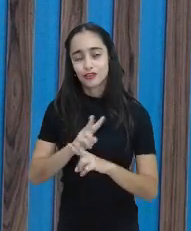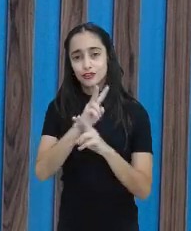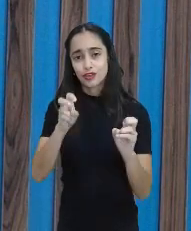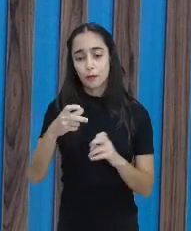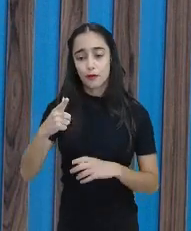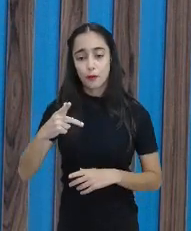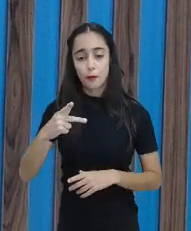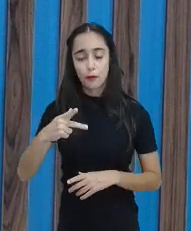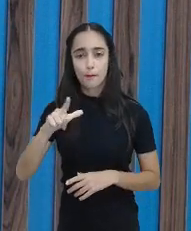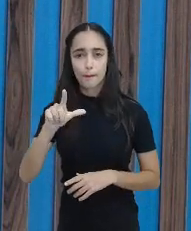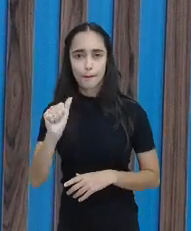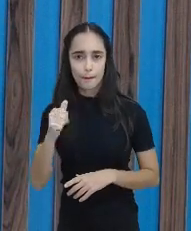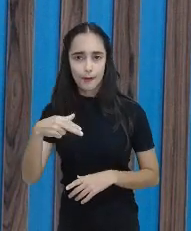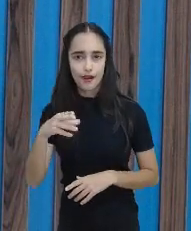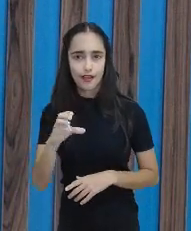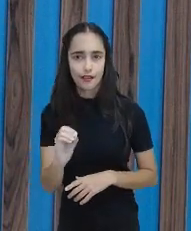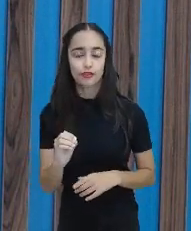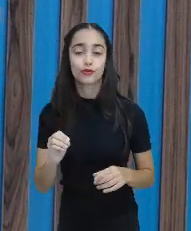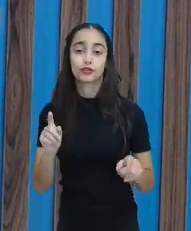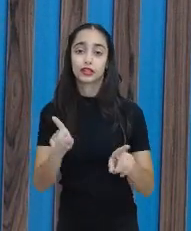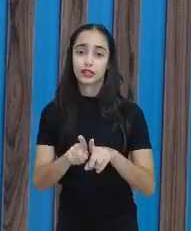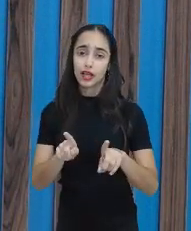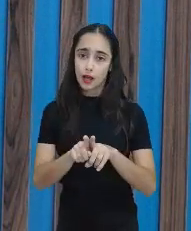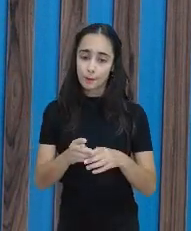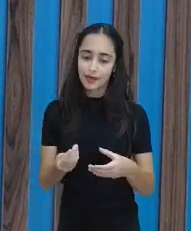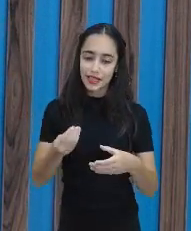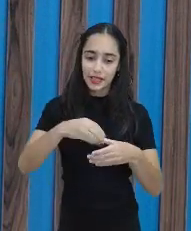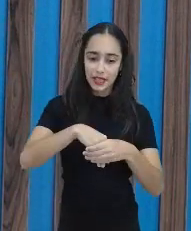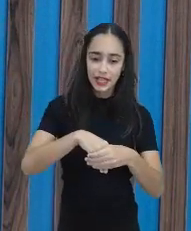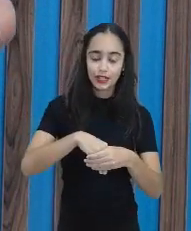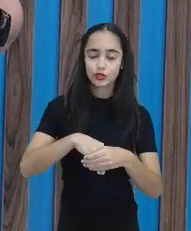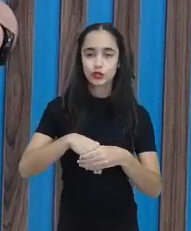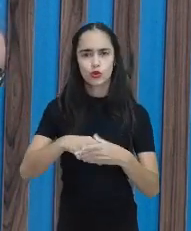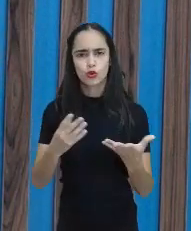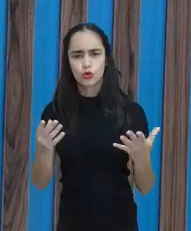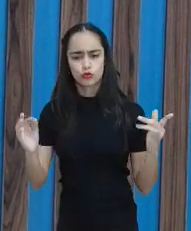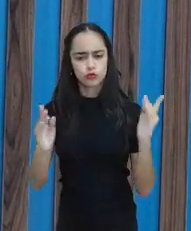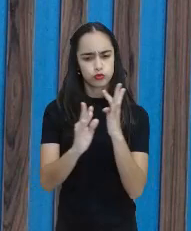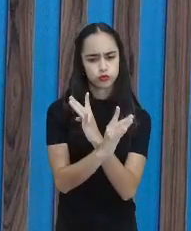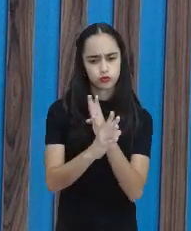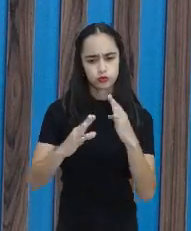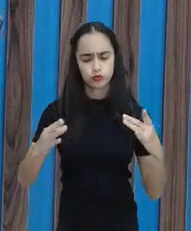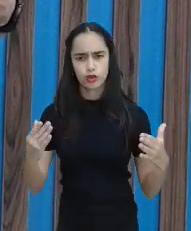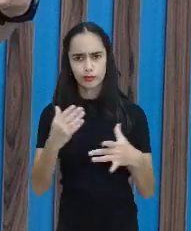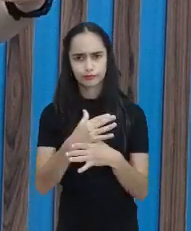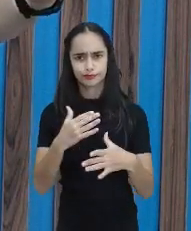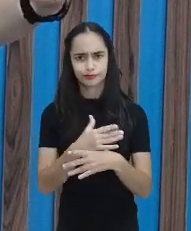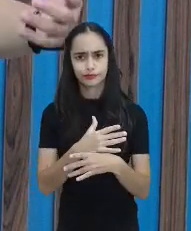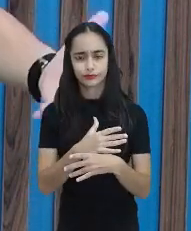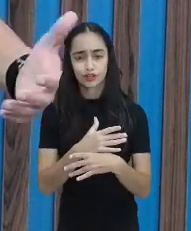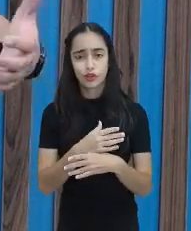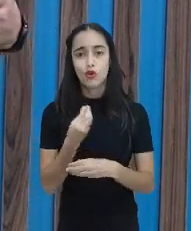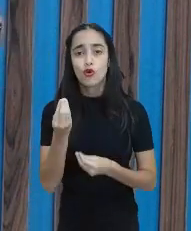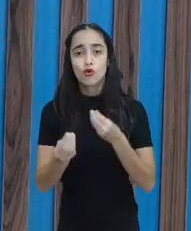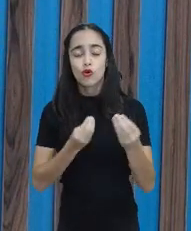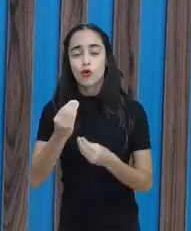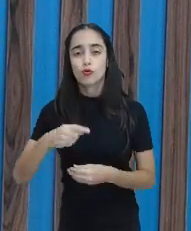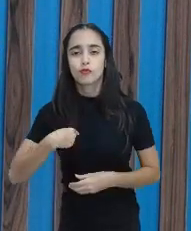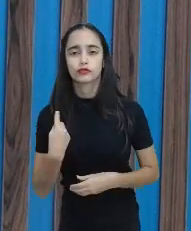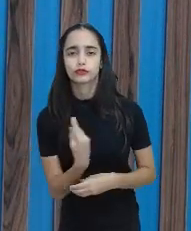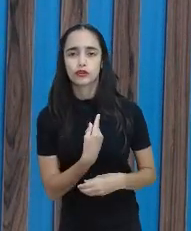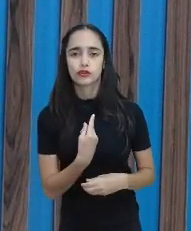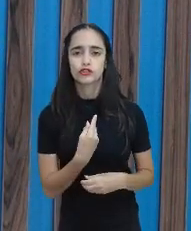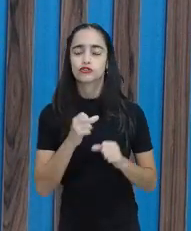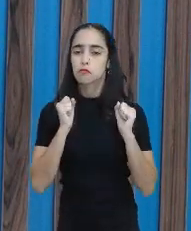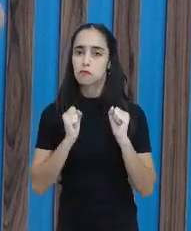essa situação da mobilidade. Como a gente pode se deslocar mais rapidamente dentro da região metropolitana do